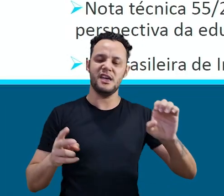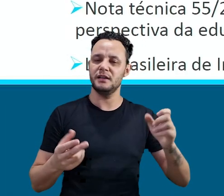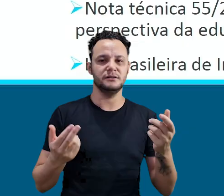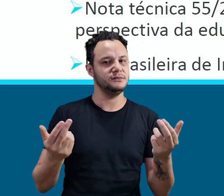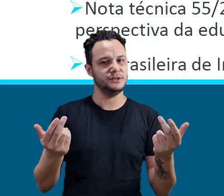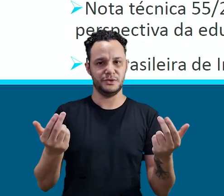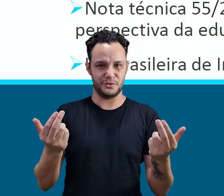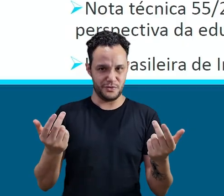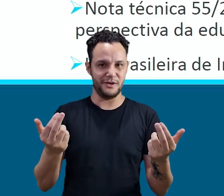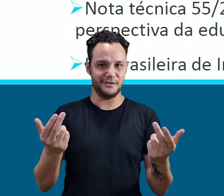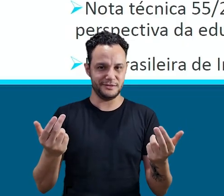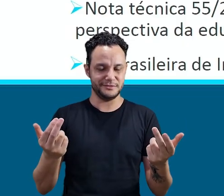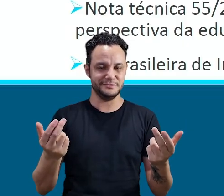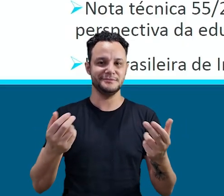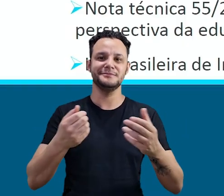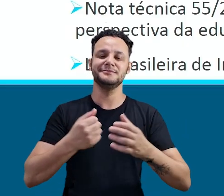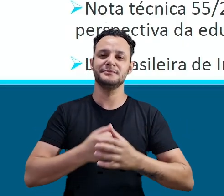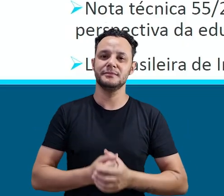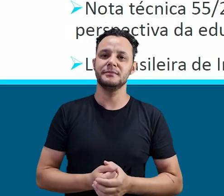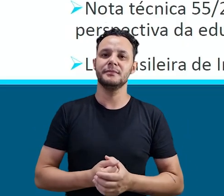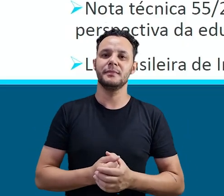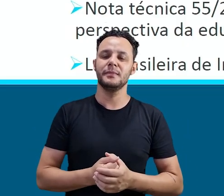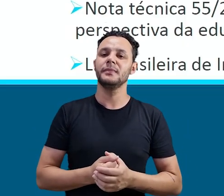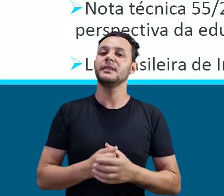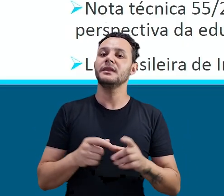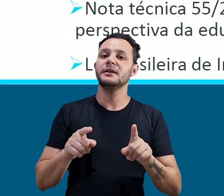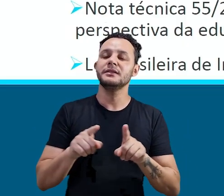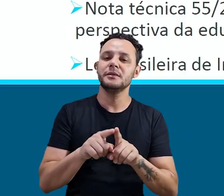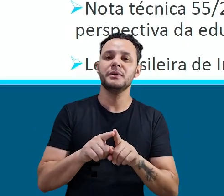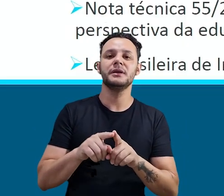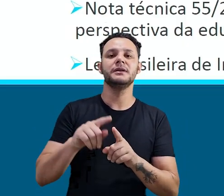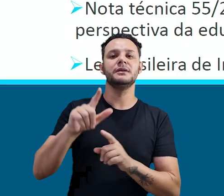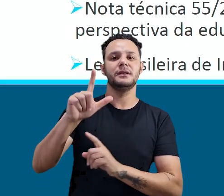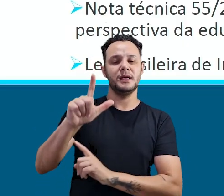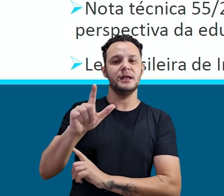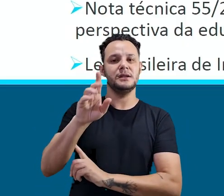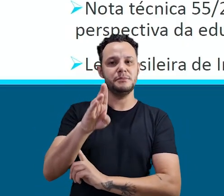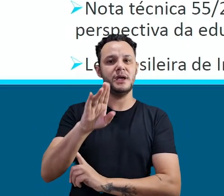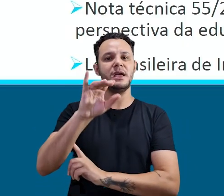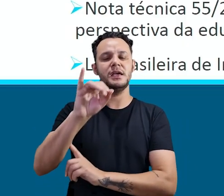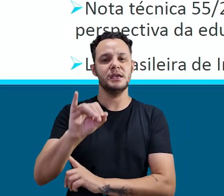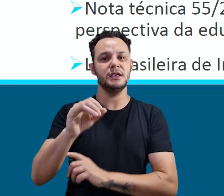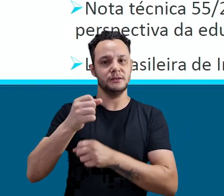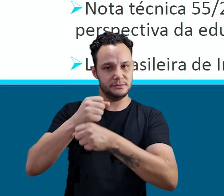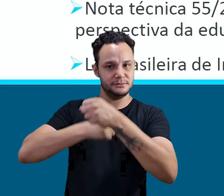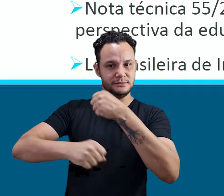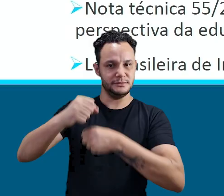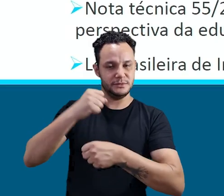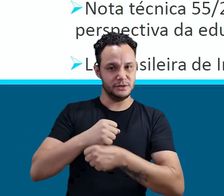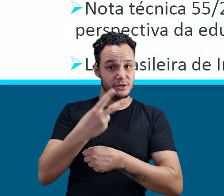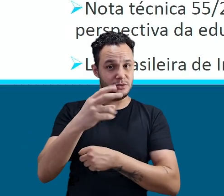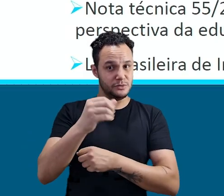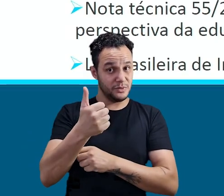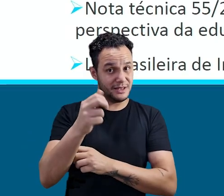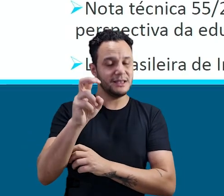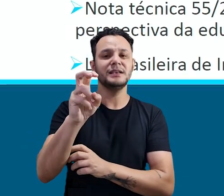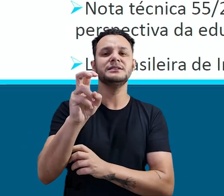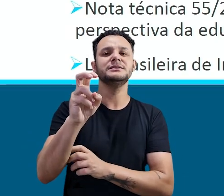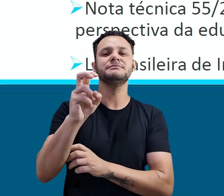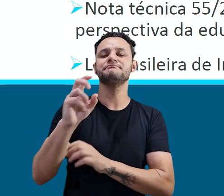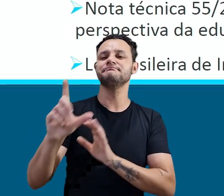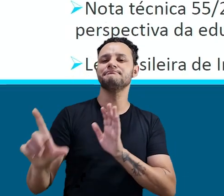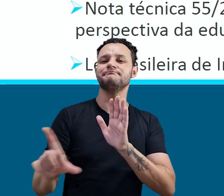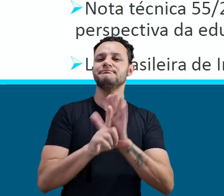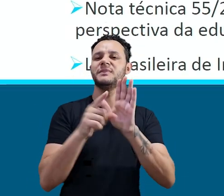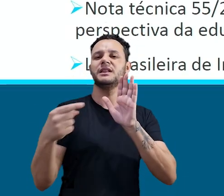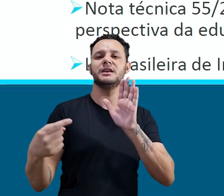continuam depois, sendo chamado de AE também, tá? E, claro, a LBI, a Lei Brasileira de Inclusão, de 2015, que é a